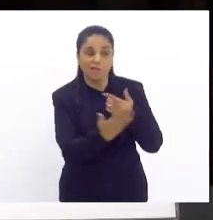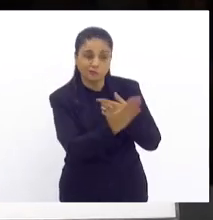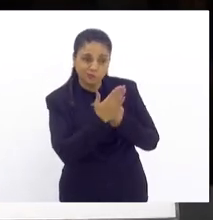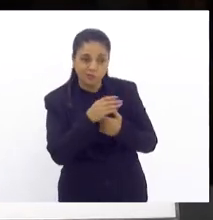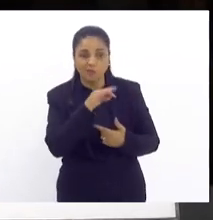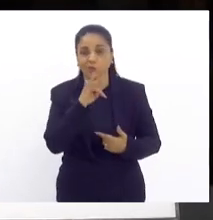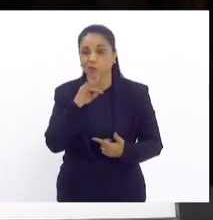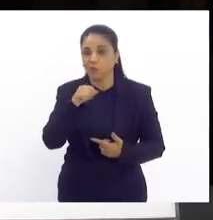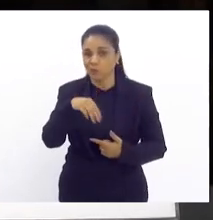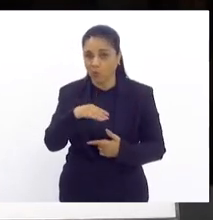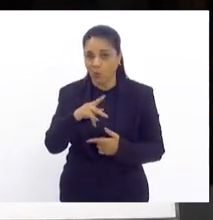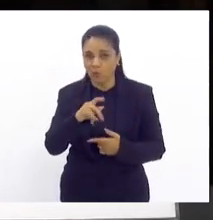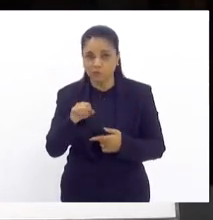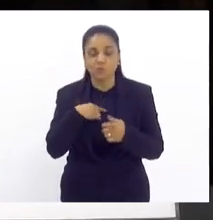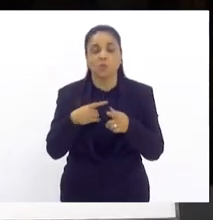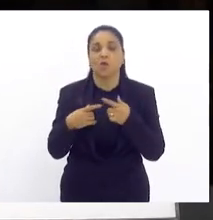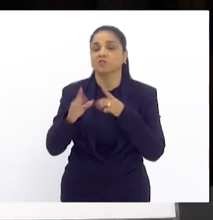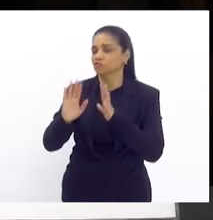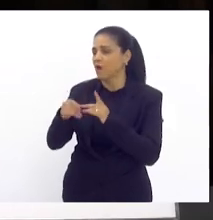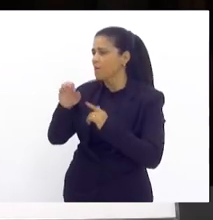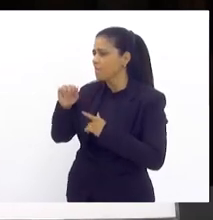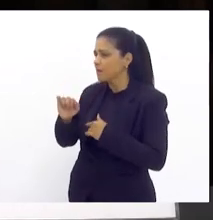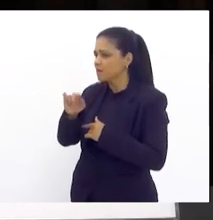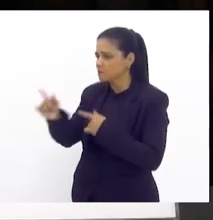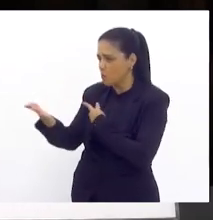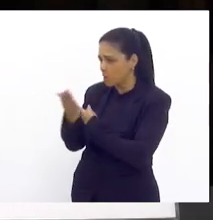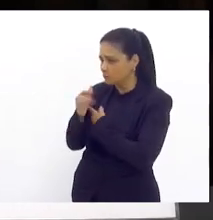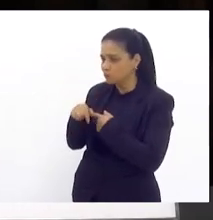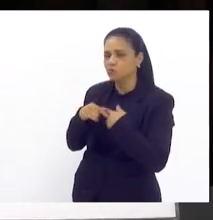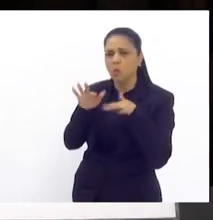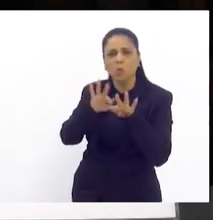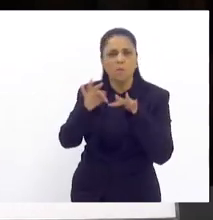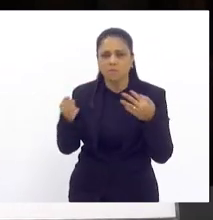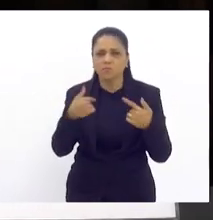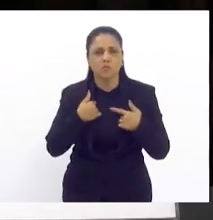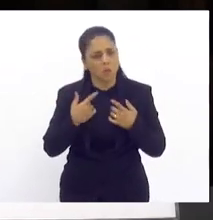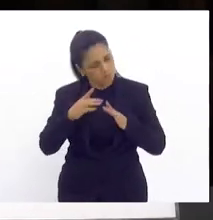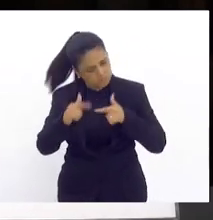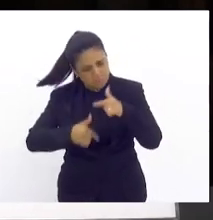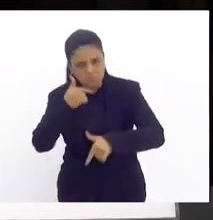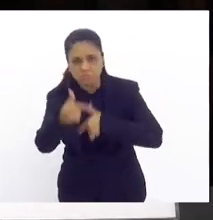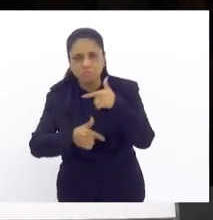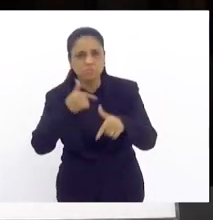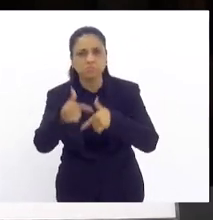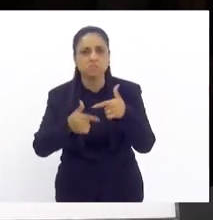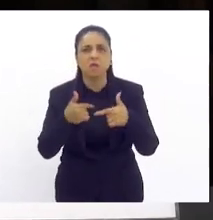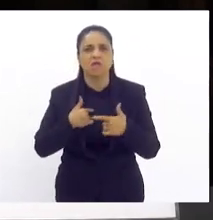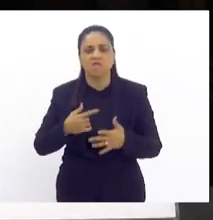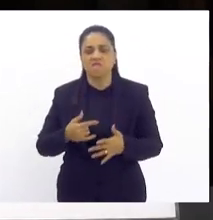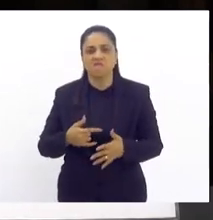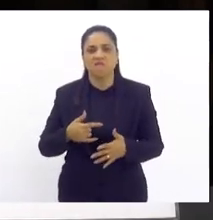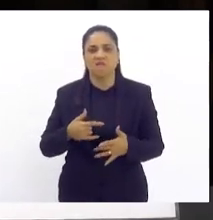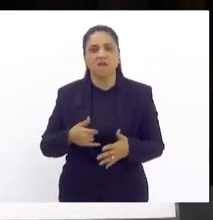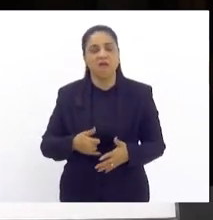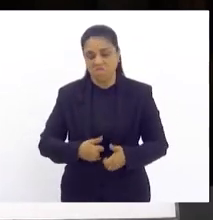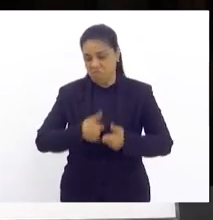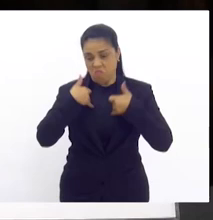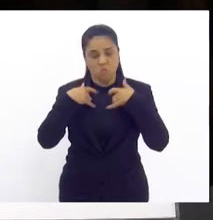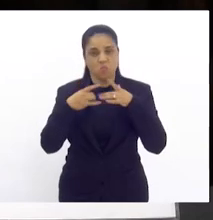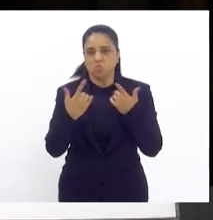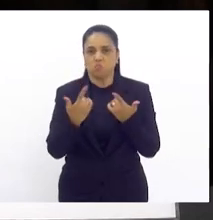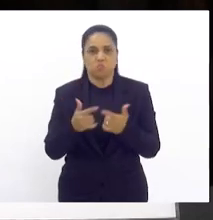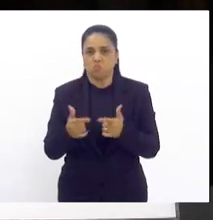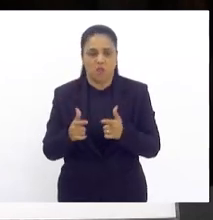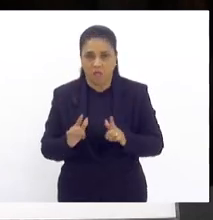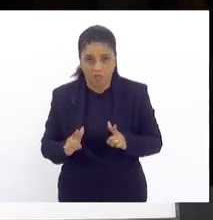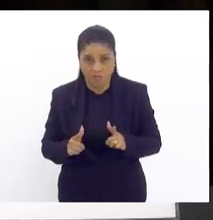para aprender. A humildade a gente leva, né, para a vida, e eu acho que aqui, graças a Deus, a vaidade não fala mais alto, e por isso que